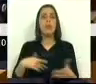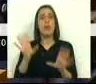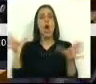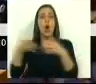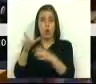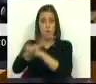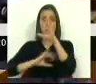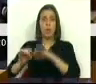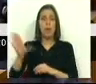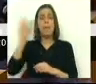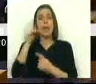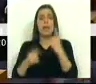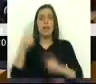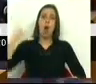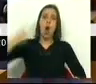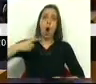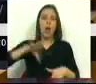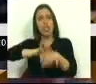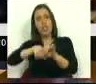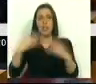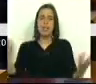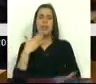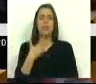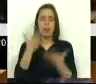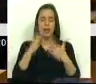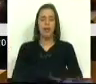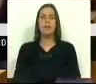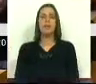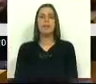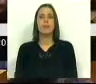Conselho Europeu receber mais algumas ordens desgraçadas. Obrigada.